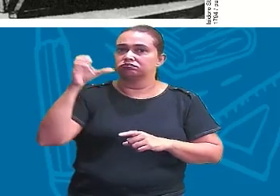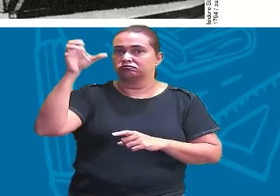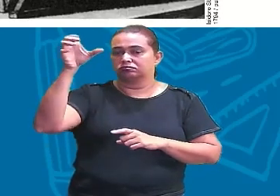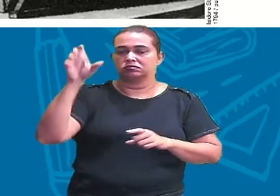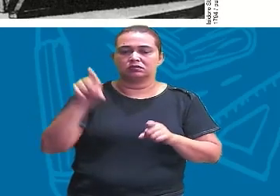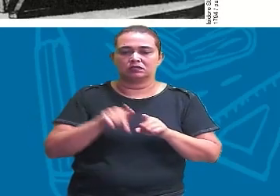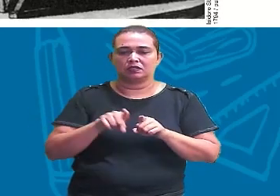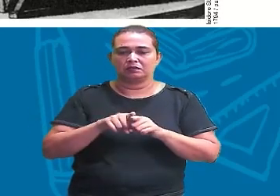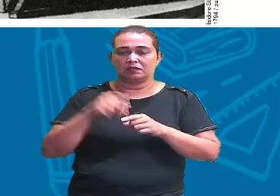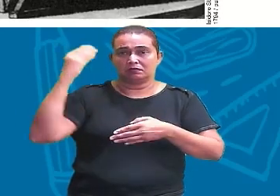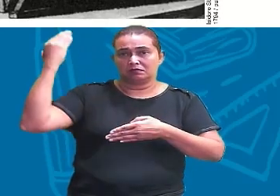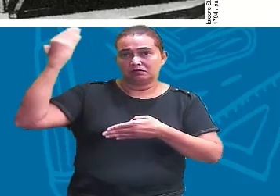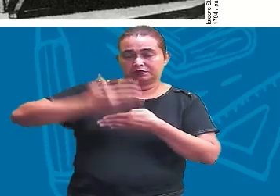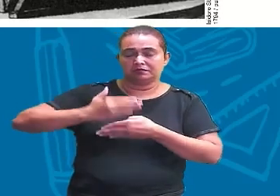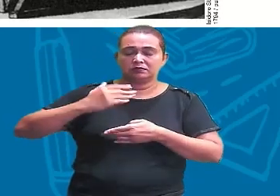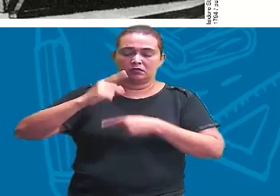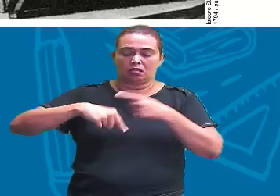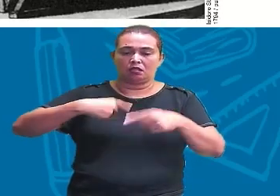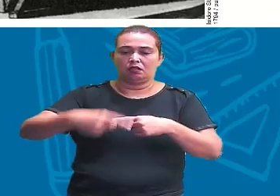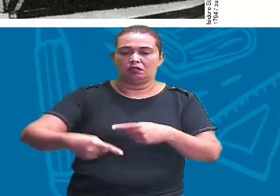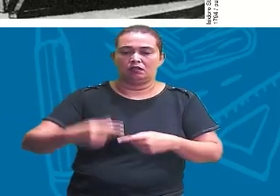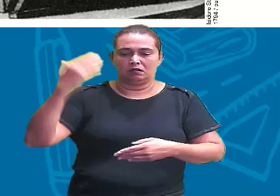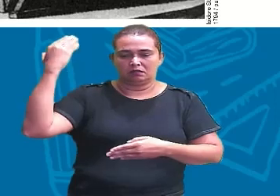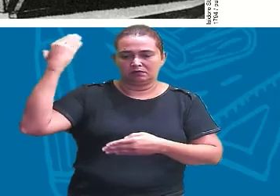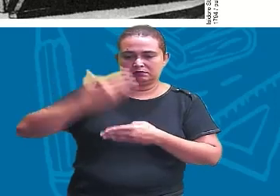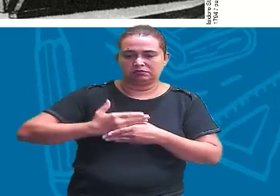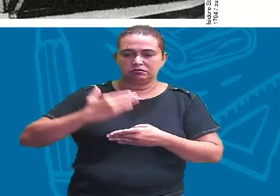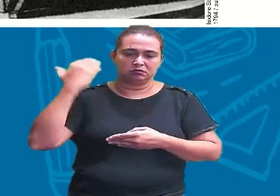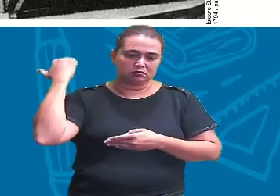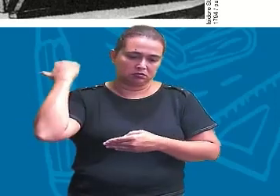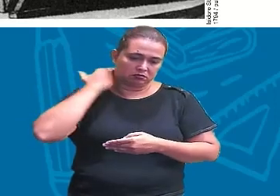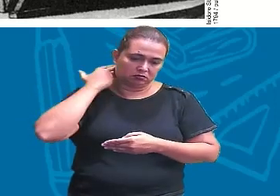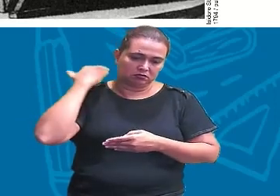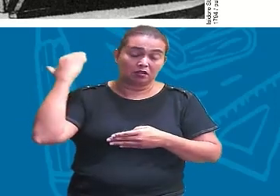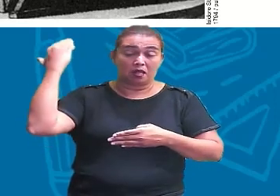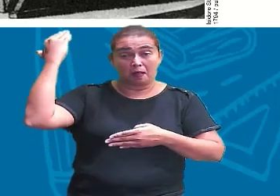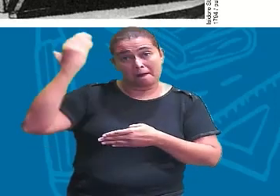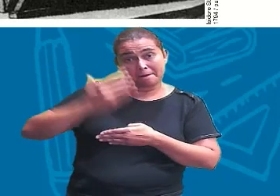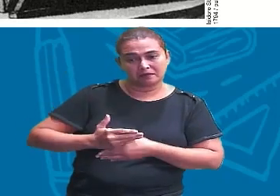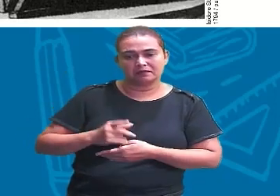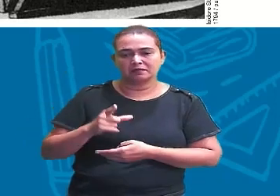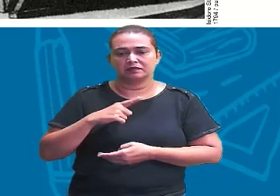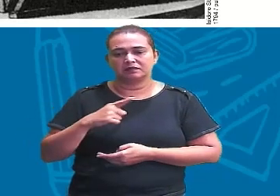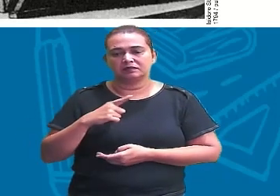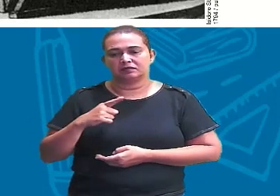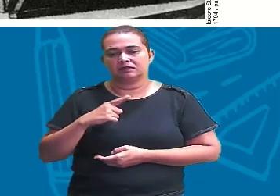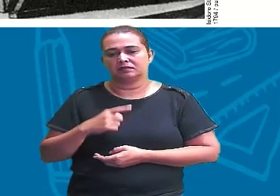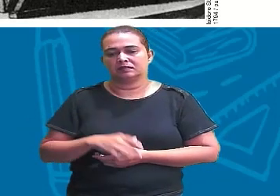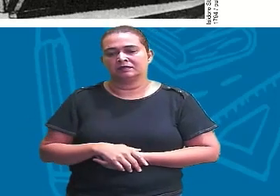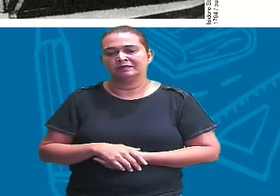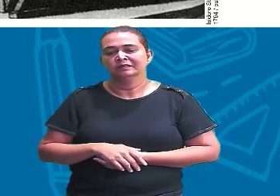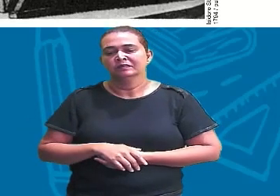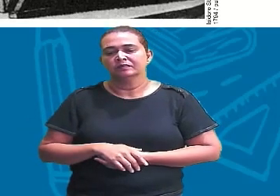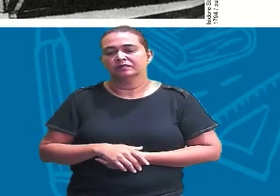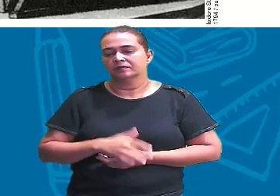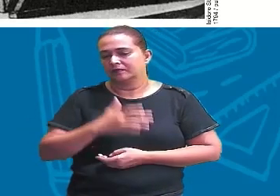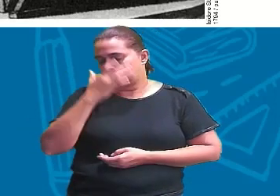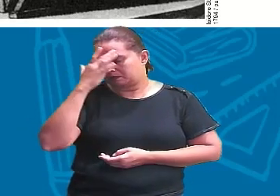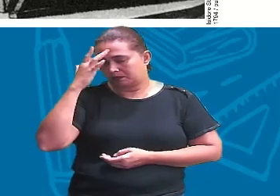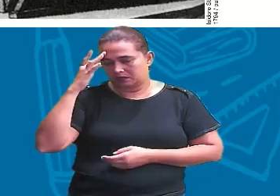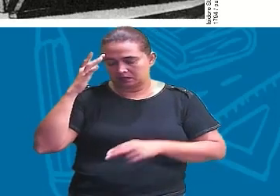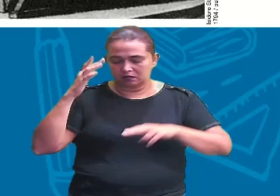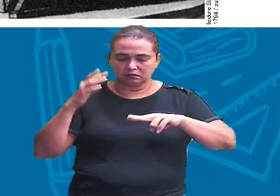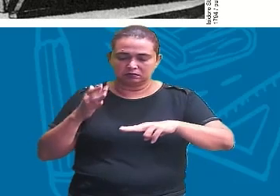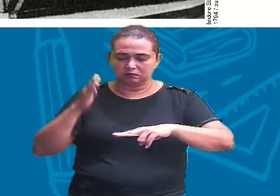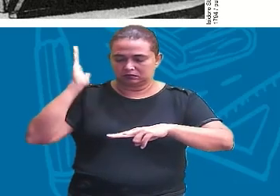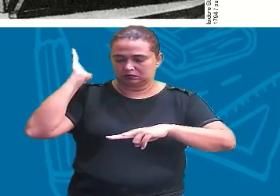Aqui é a guilhotina, o equipamento que era usado para fazer a execução das pessoas. Né? Se deitava a pessoa aí embaixo